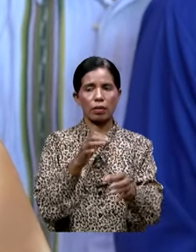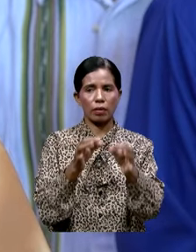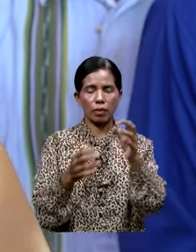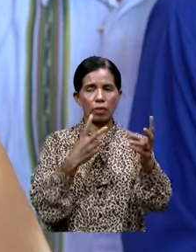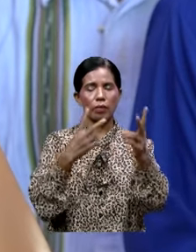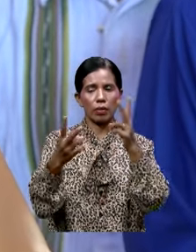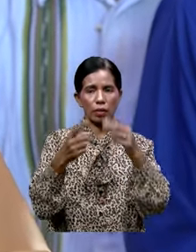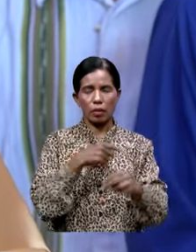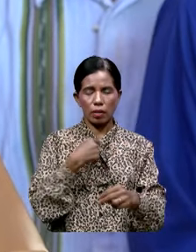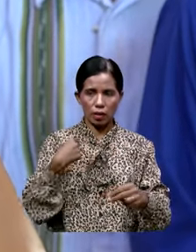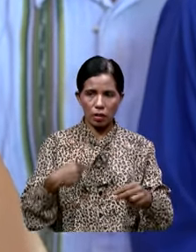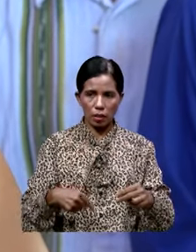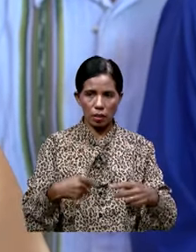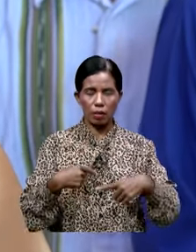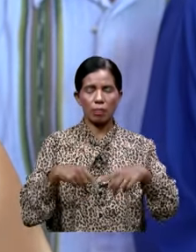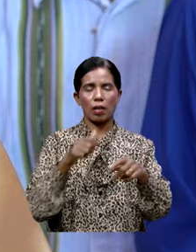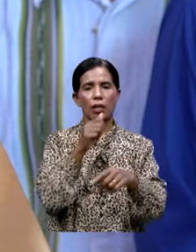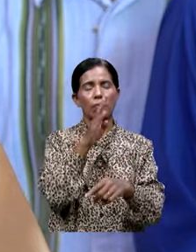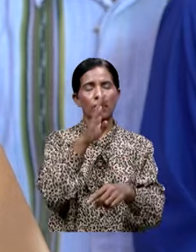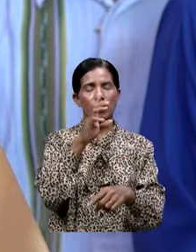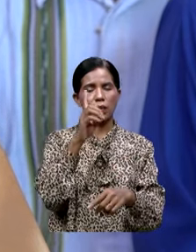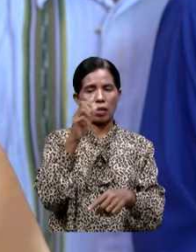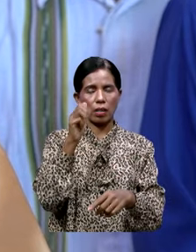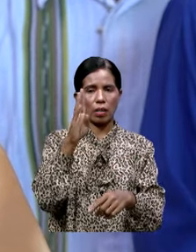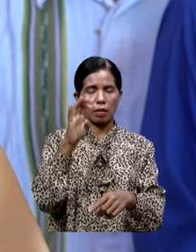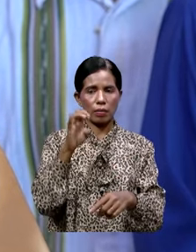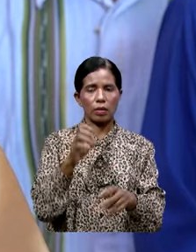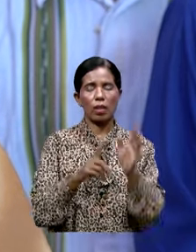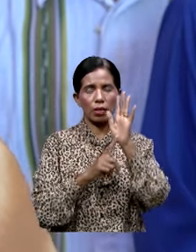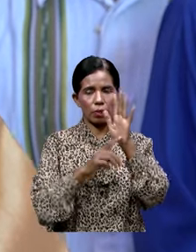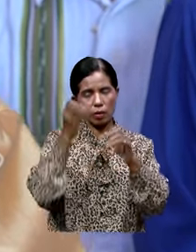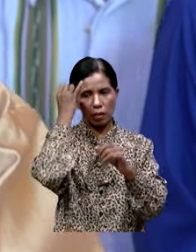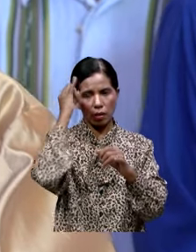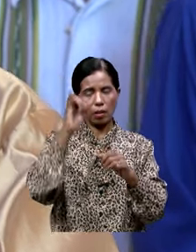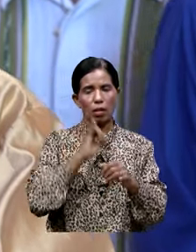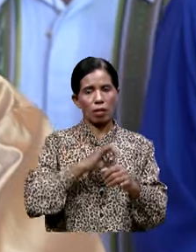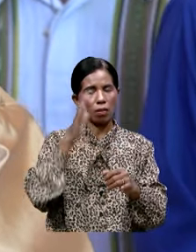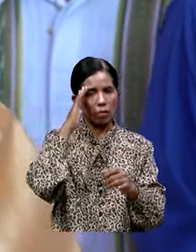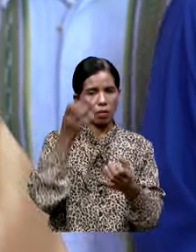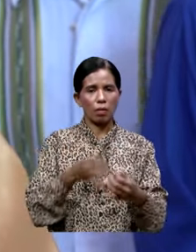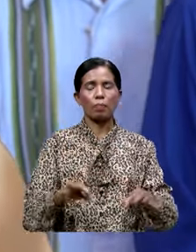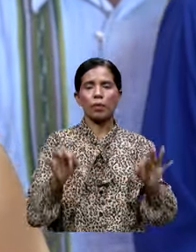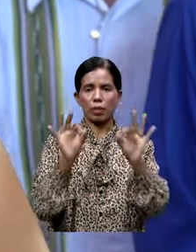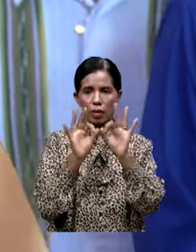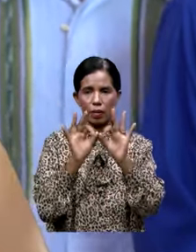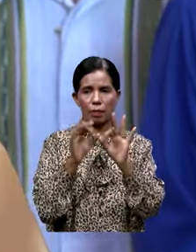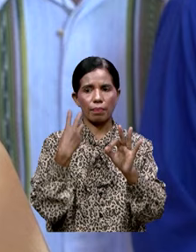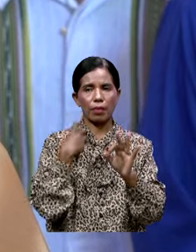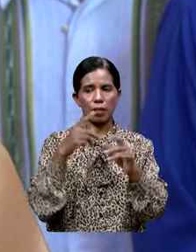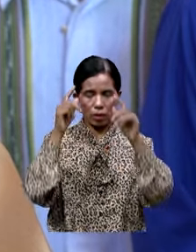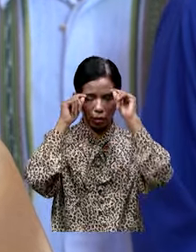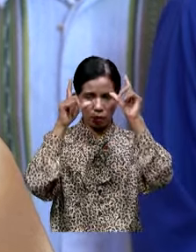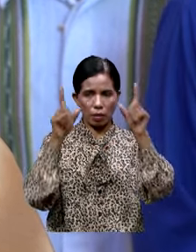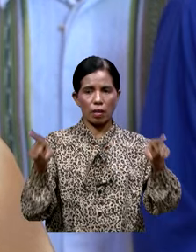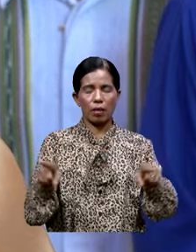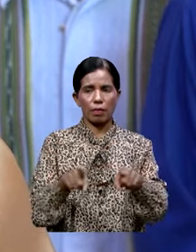visitar Sinaca ou a Abu Dhabi, nessa tua ideia, né? Mas é importante que a Ita Timor-Leste não